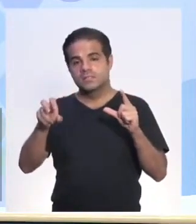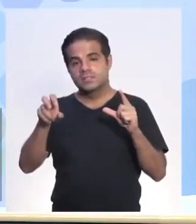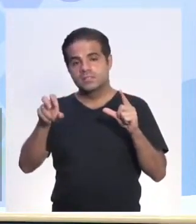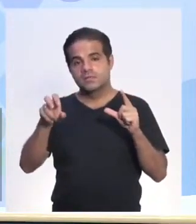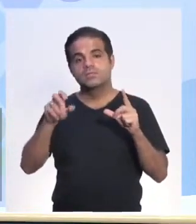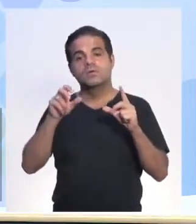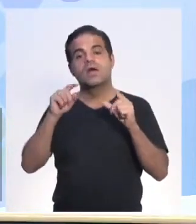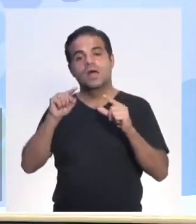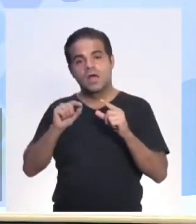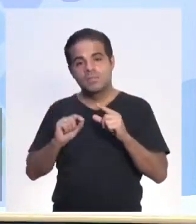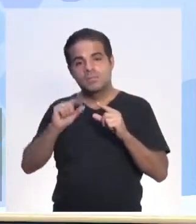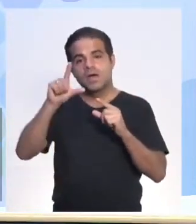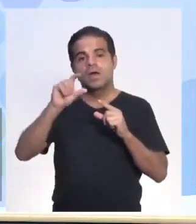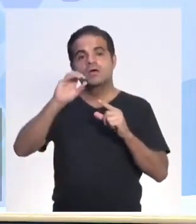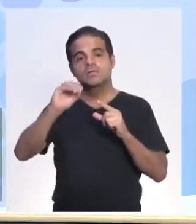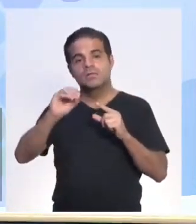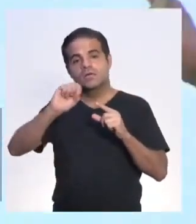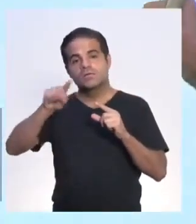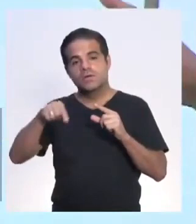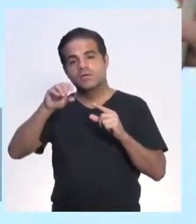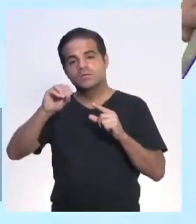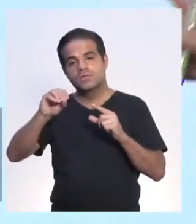0,075 é maior do que